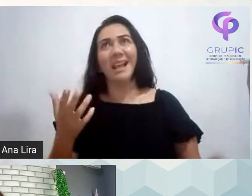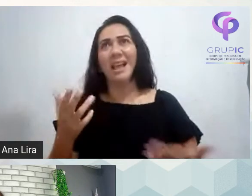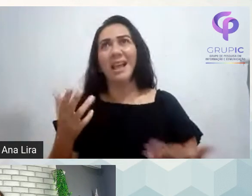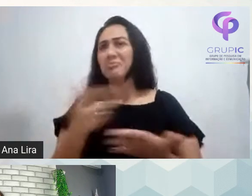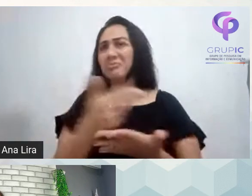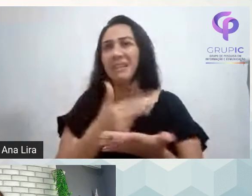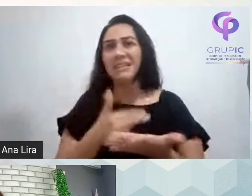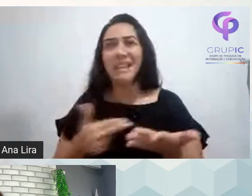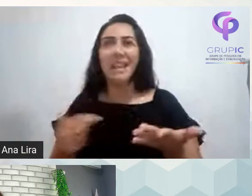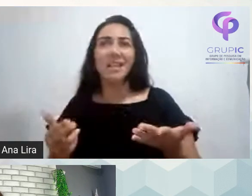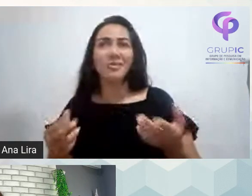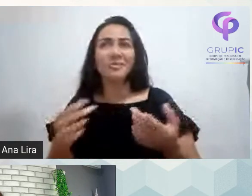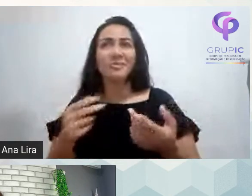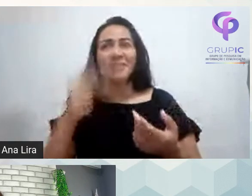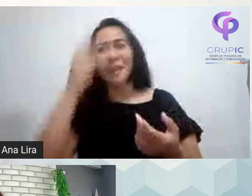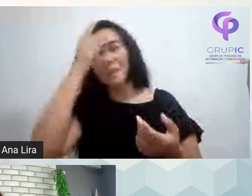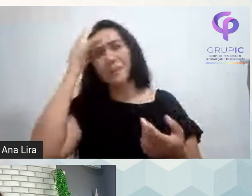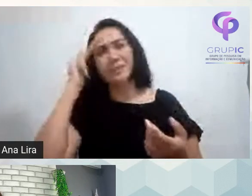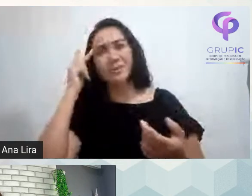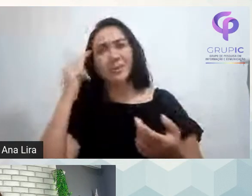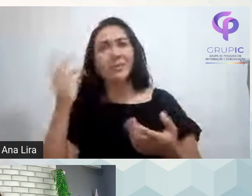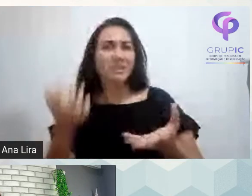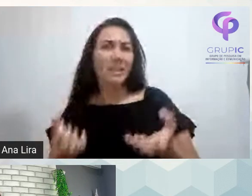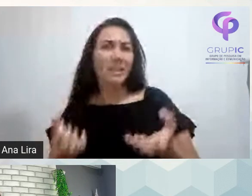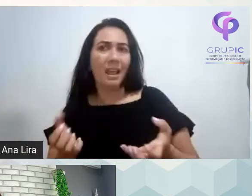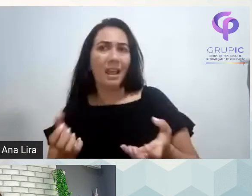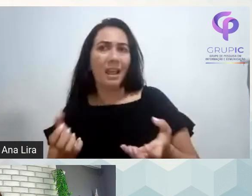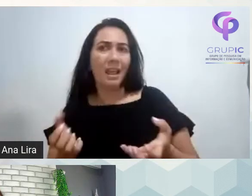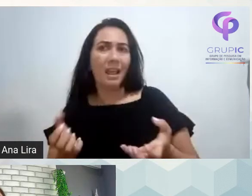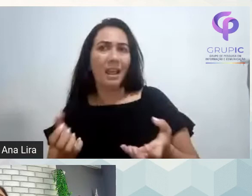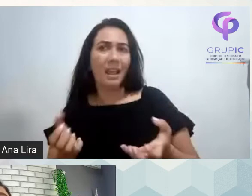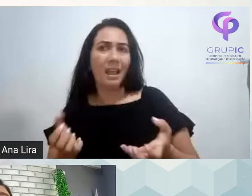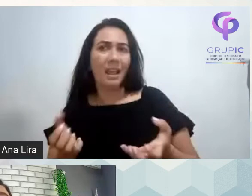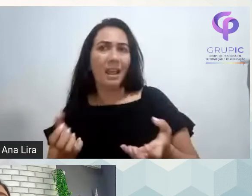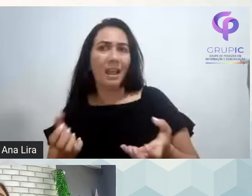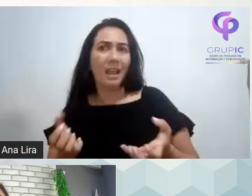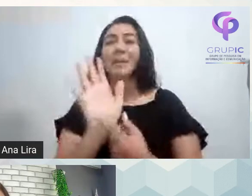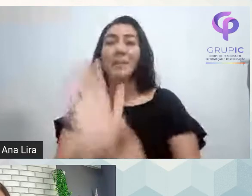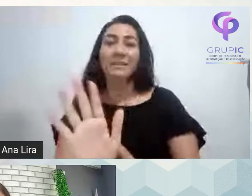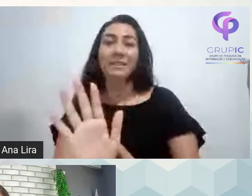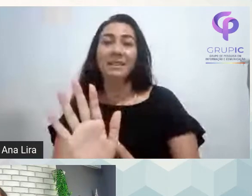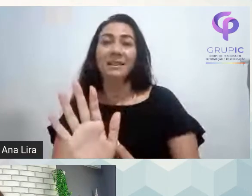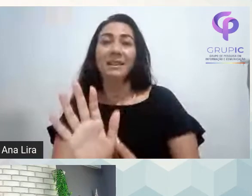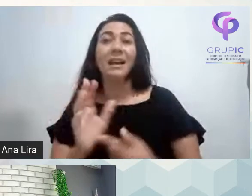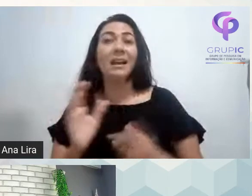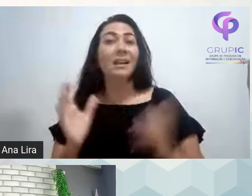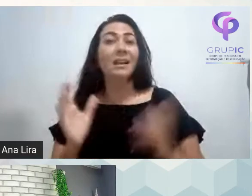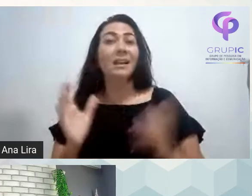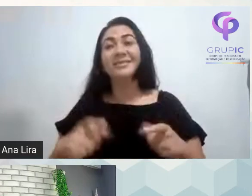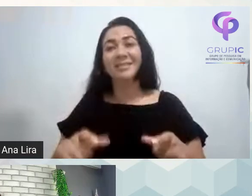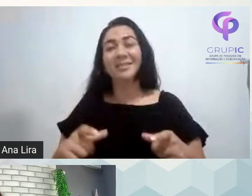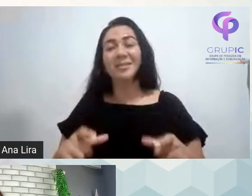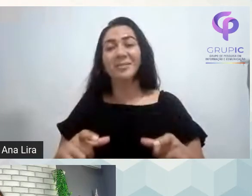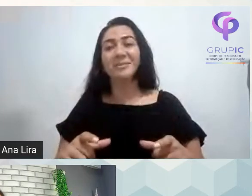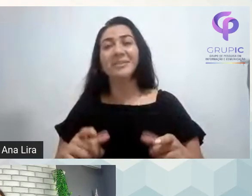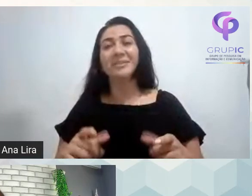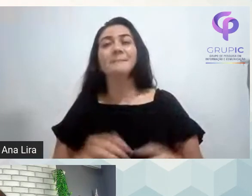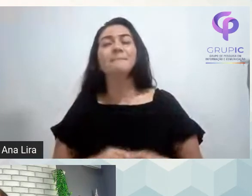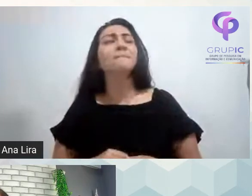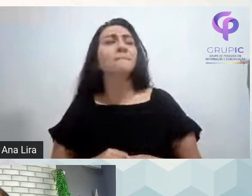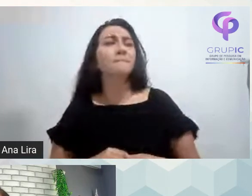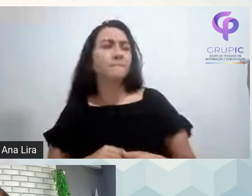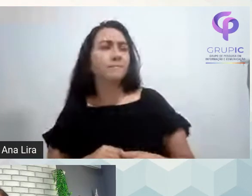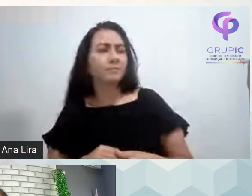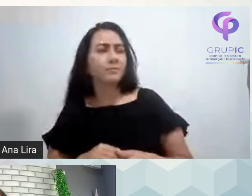o equipamento cultural é para eles, né? É para a comunidade. E sabe o que é interessante? Poderias fazer também